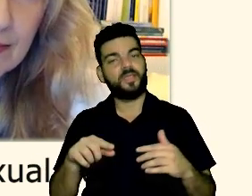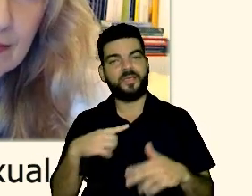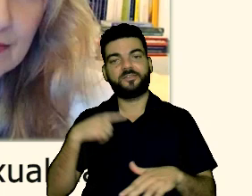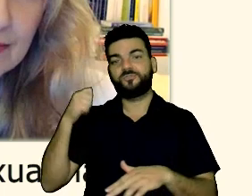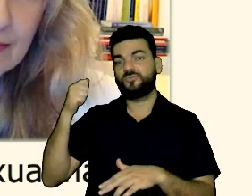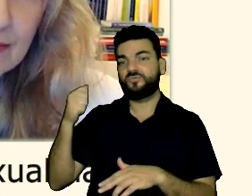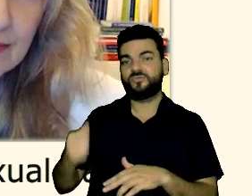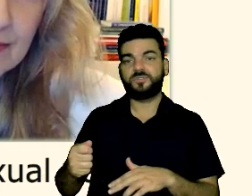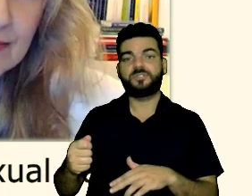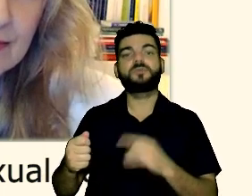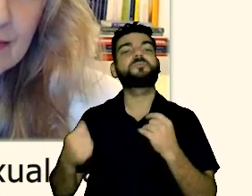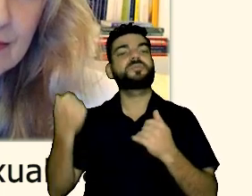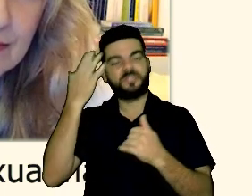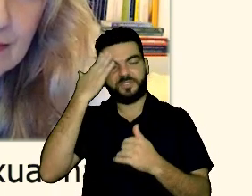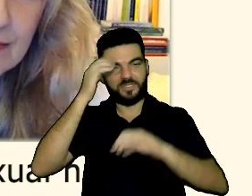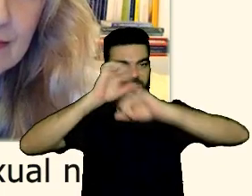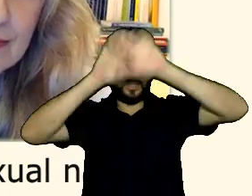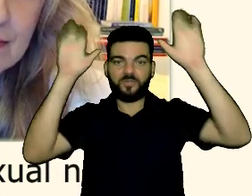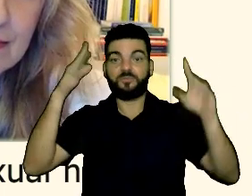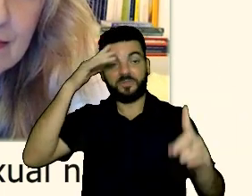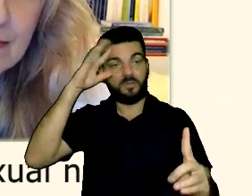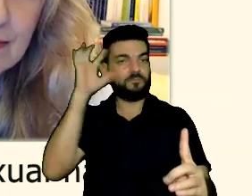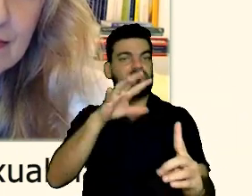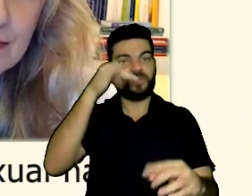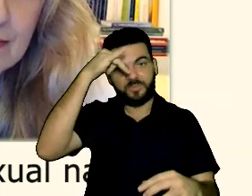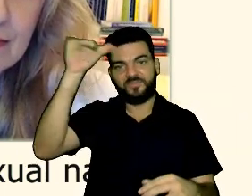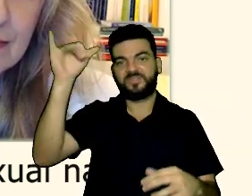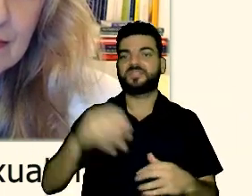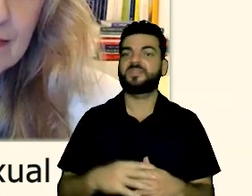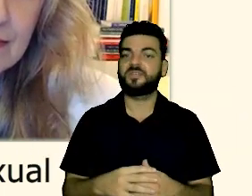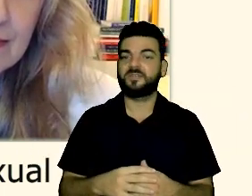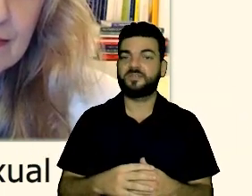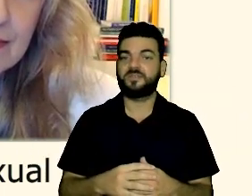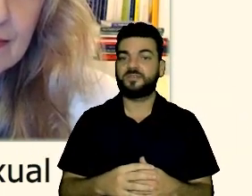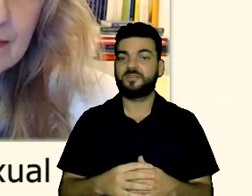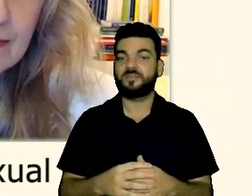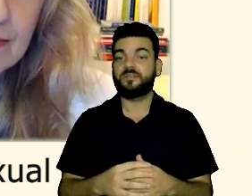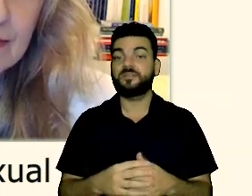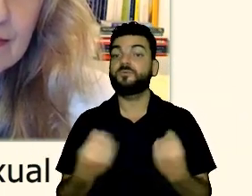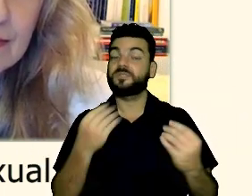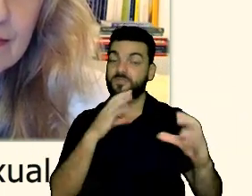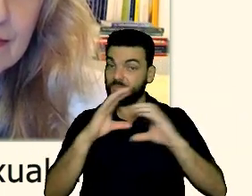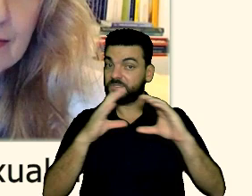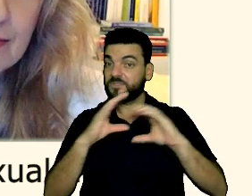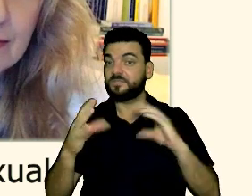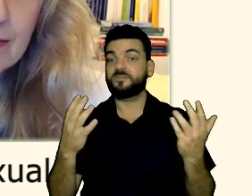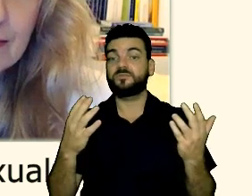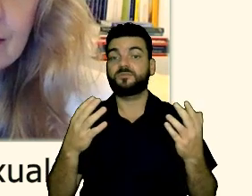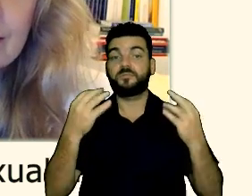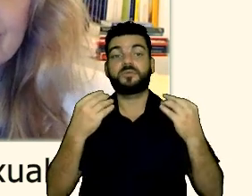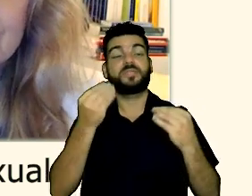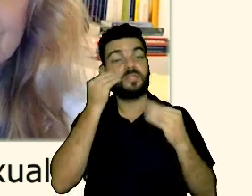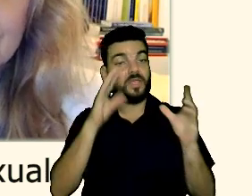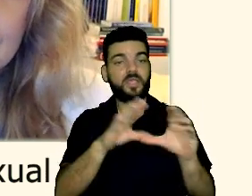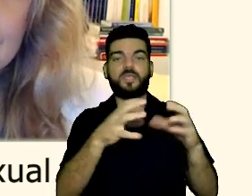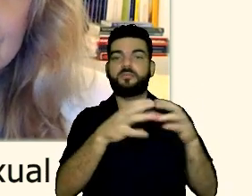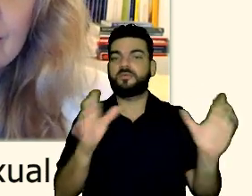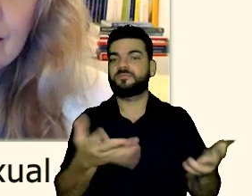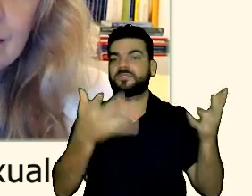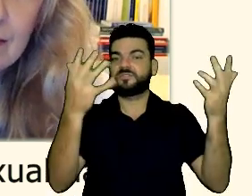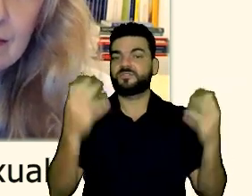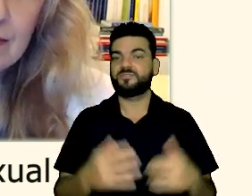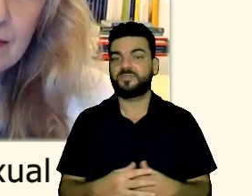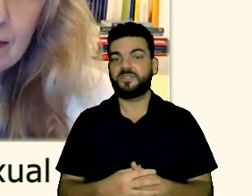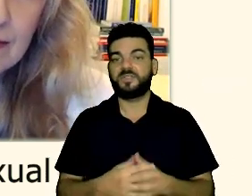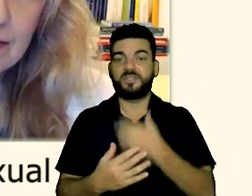com problemas, com dúvidas para os seus gestores ou mesmo para o magistrado, né? E às vezes é um magistrado, é um gestor que está aberto a ouvir,